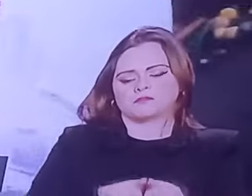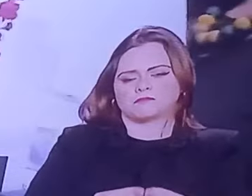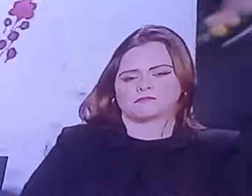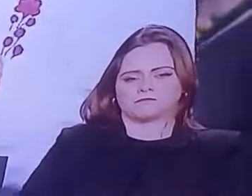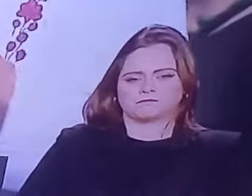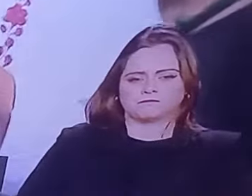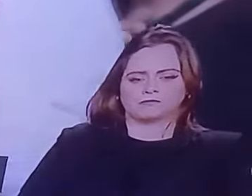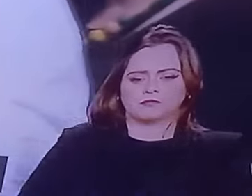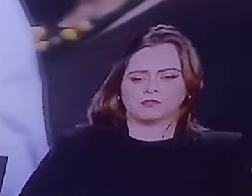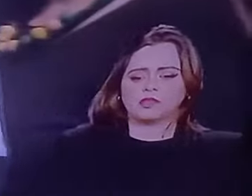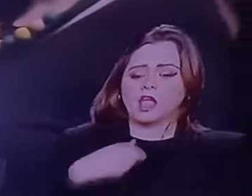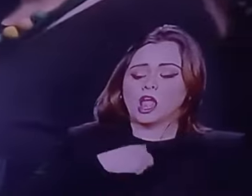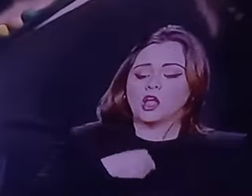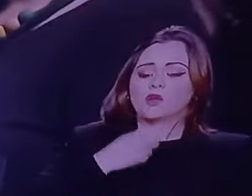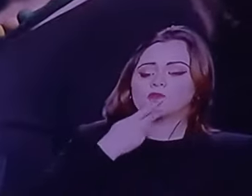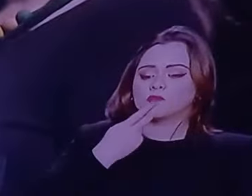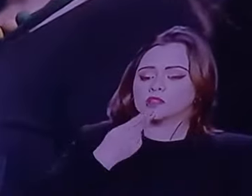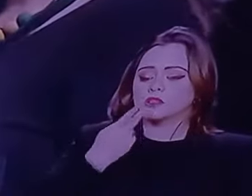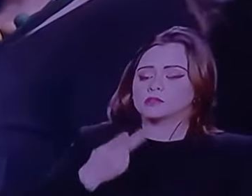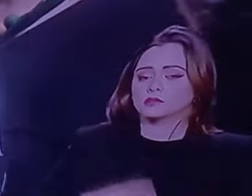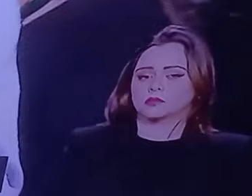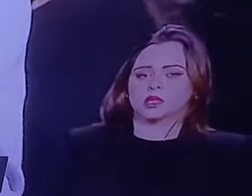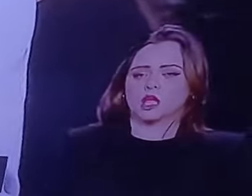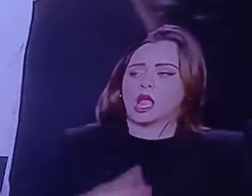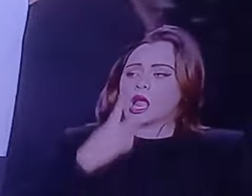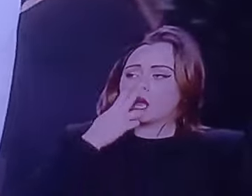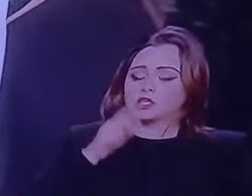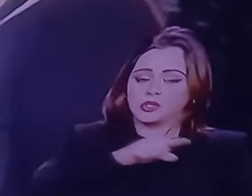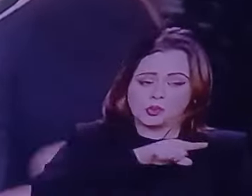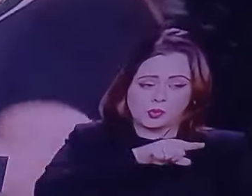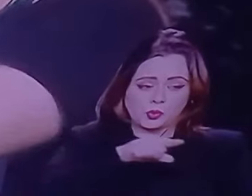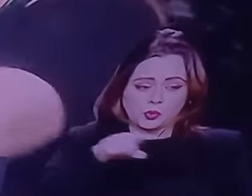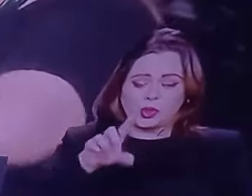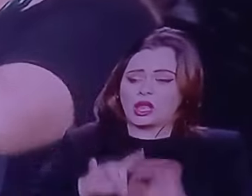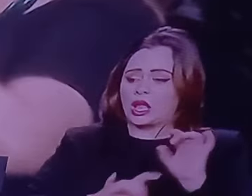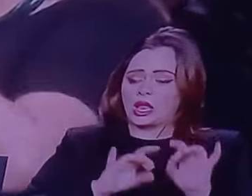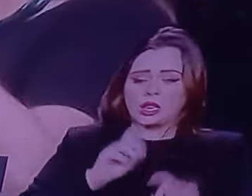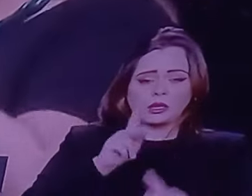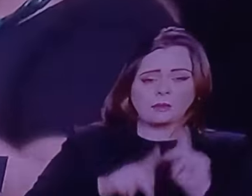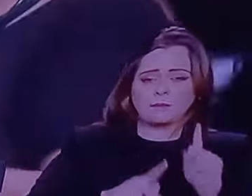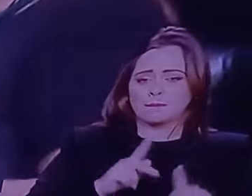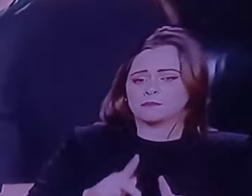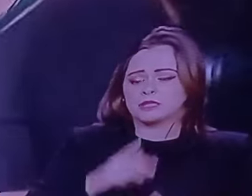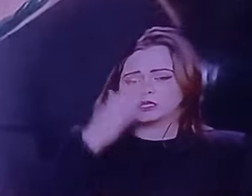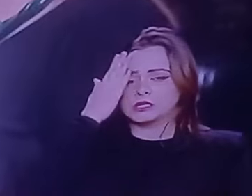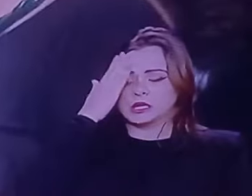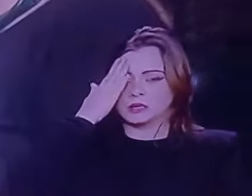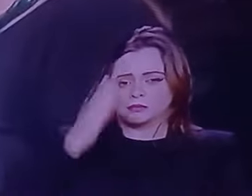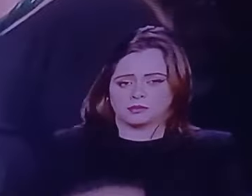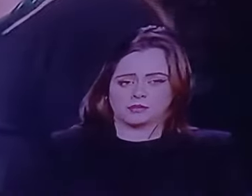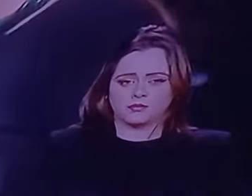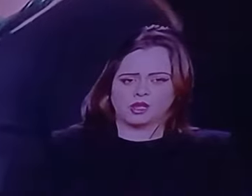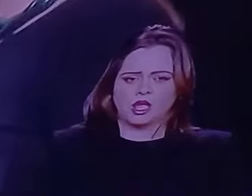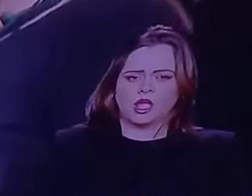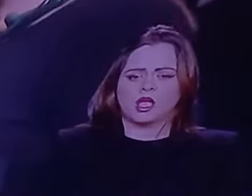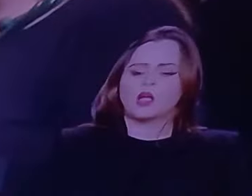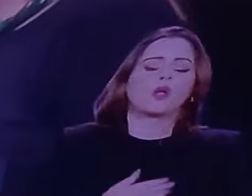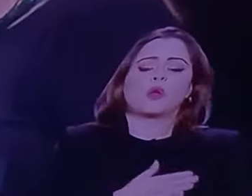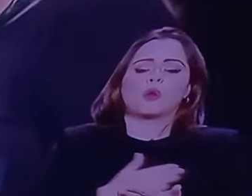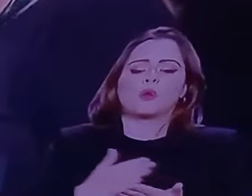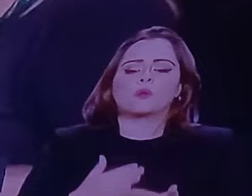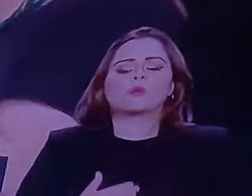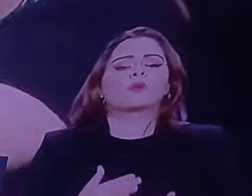Eu estou dizendo isso, mas acho que vocês, cada um sabe, quando aparece alguém na porta da casa de